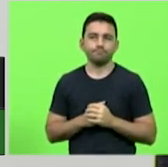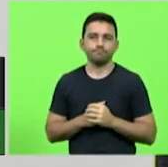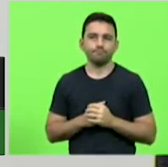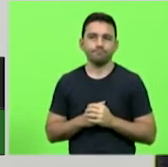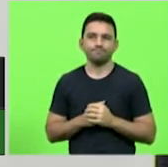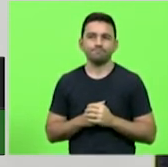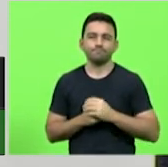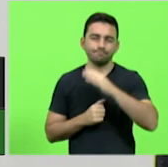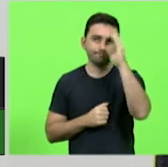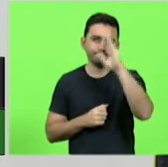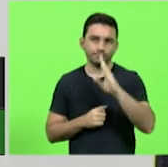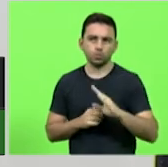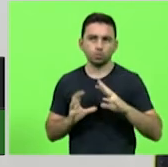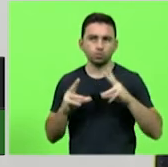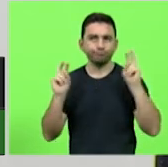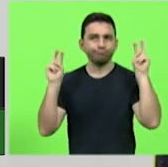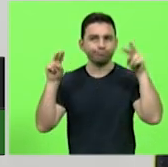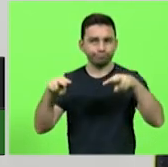o Brasil todo está vendo.